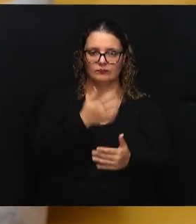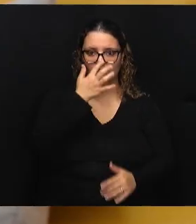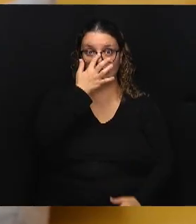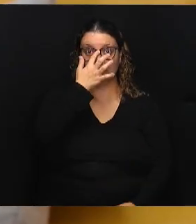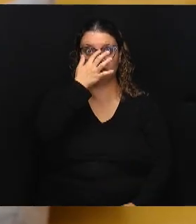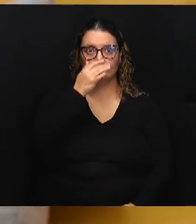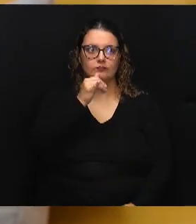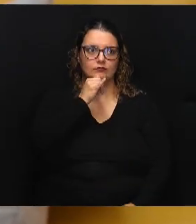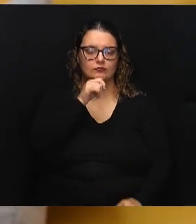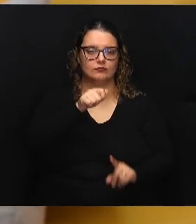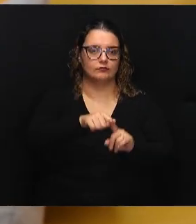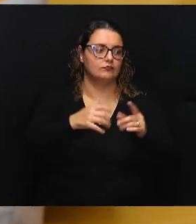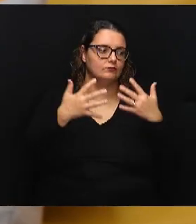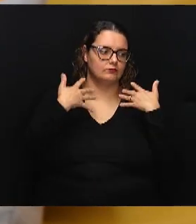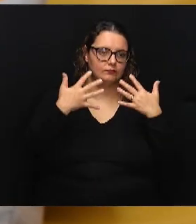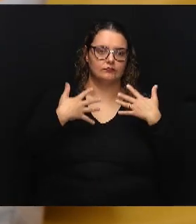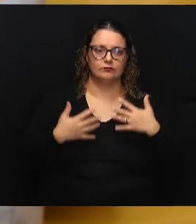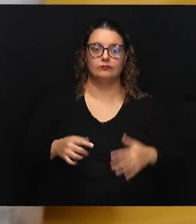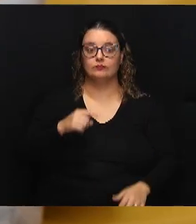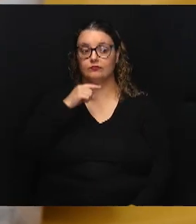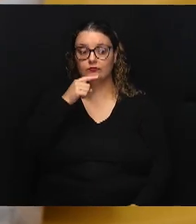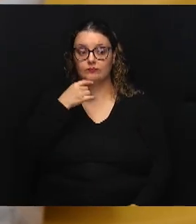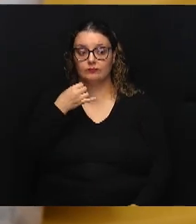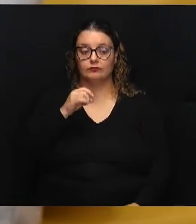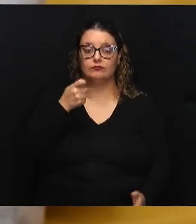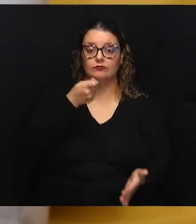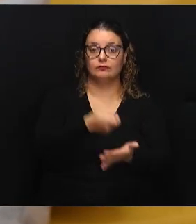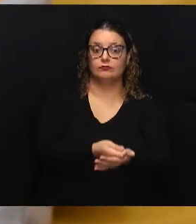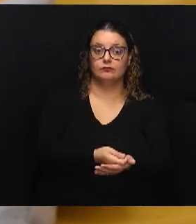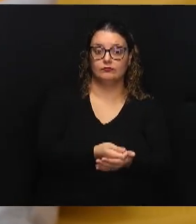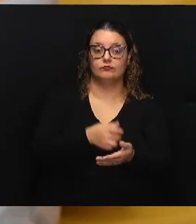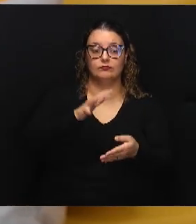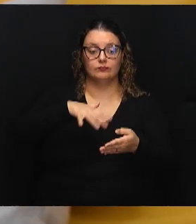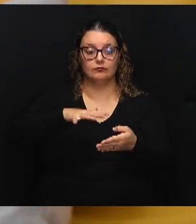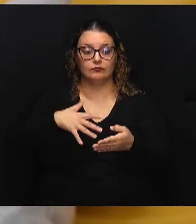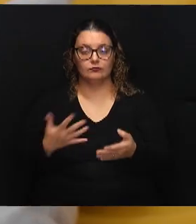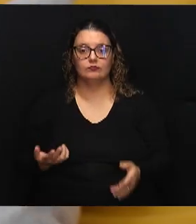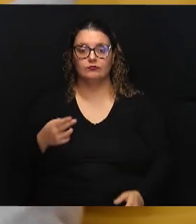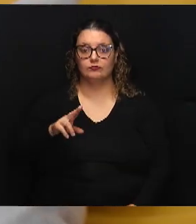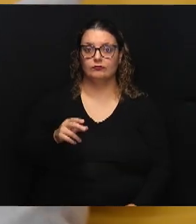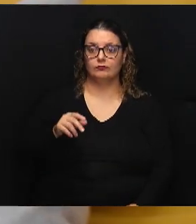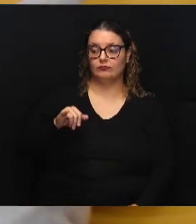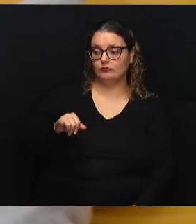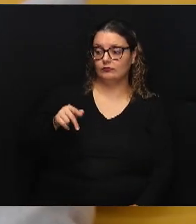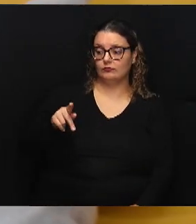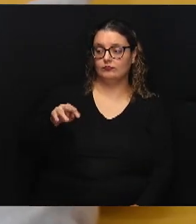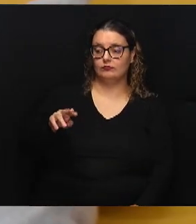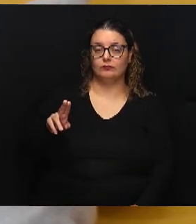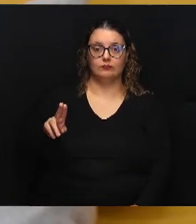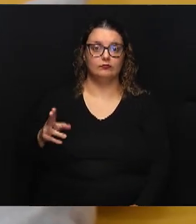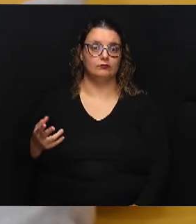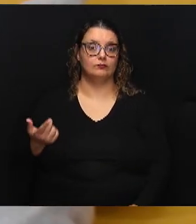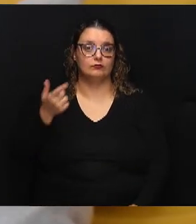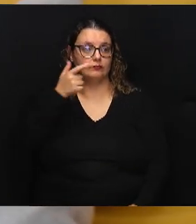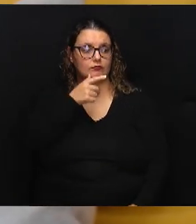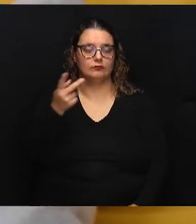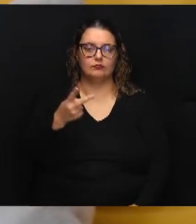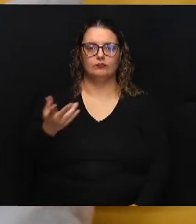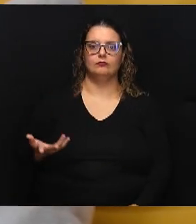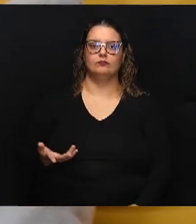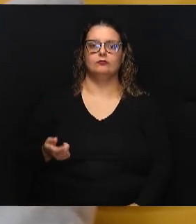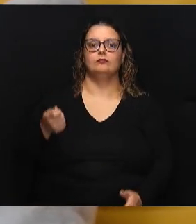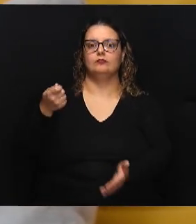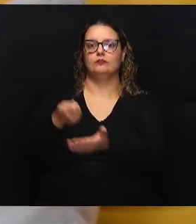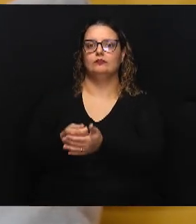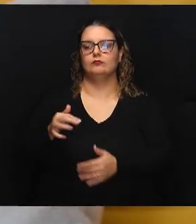em janeiro, né, eu estou com dúvida se eu vou pagar a fatura do cartão ou se eu vou pagar o IPTU, porque eu não vou conseguir pagar os dois. Paga a fatura do